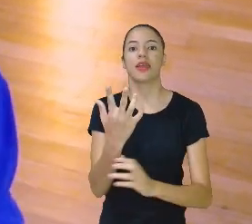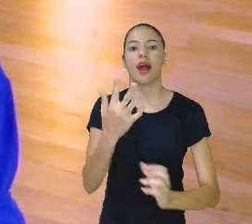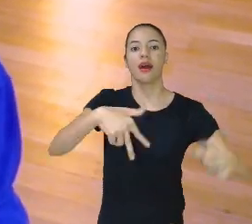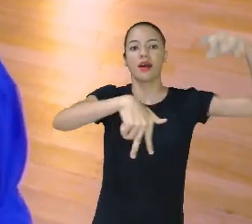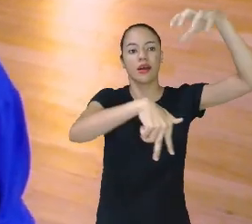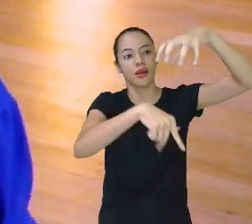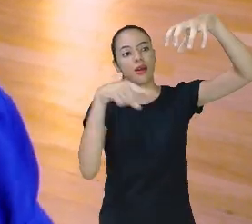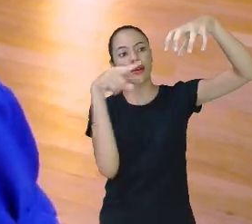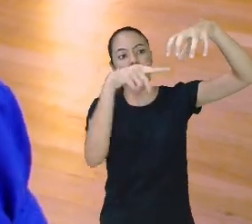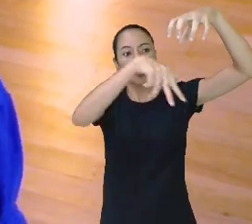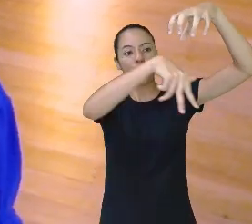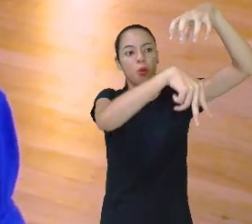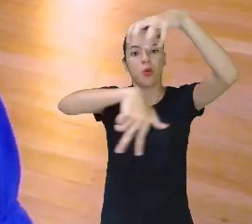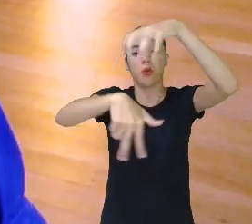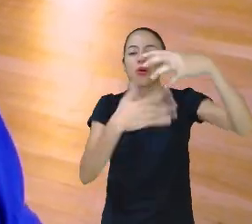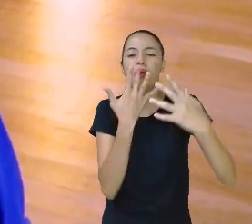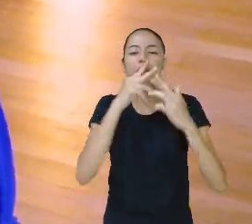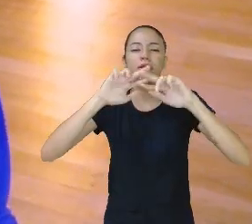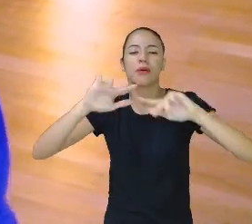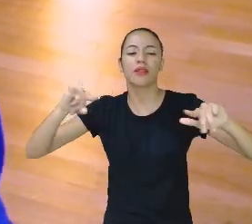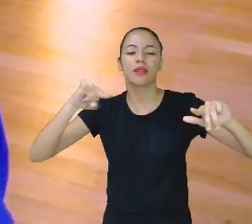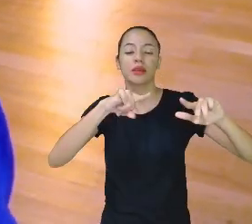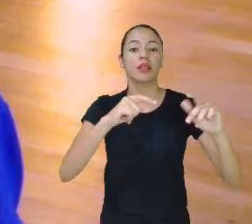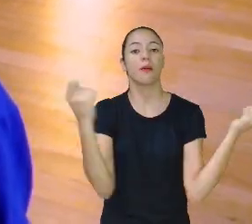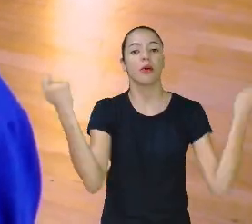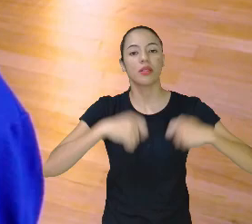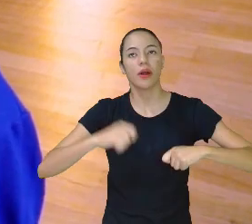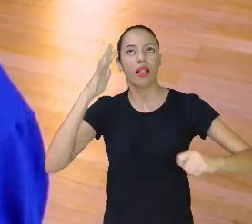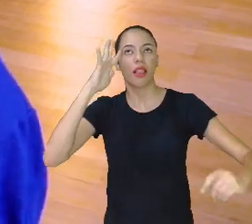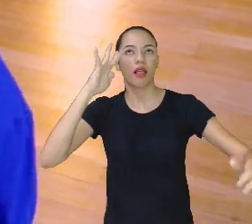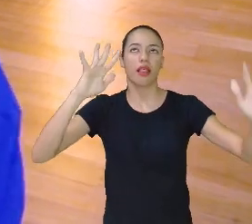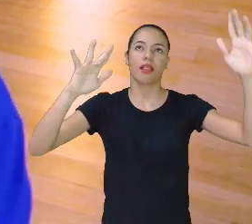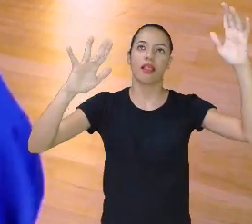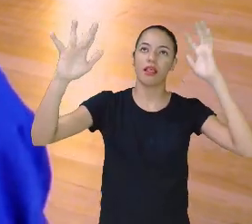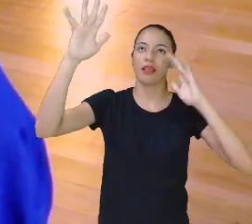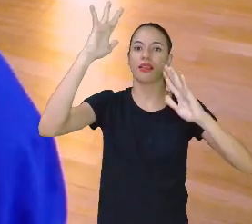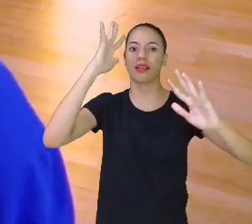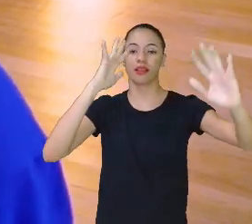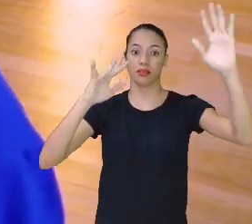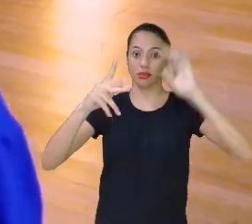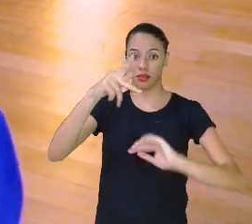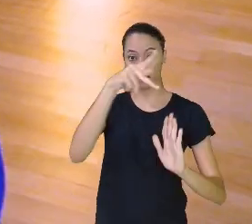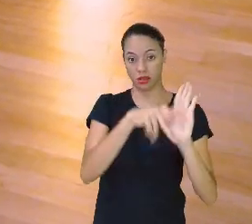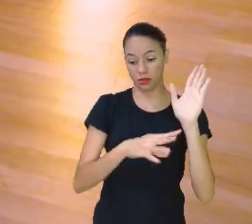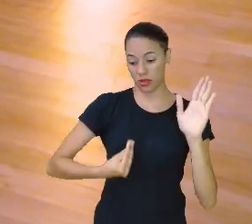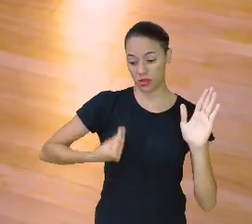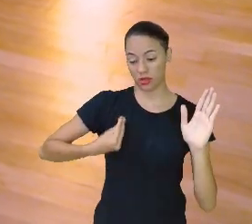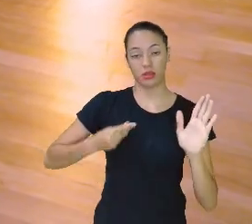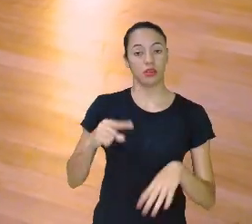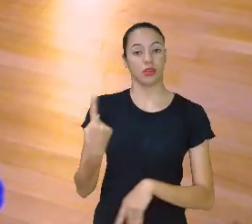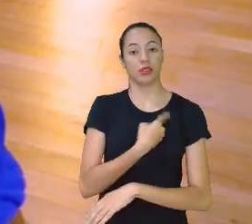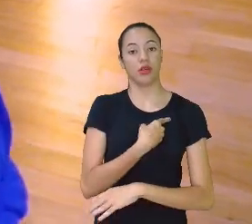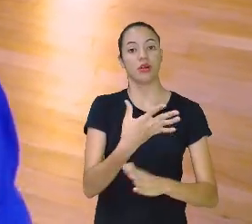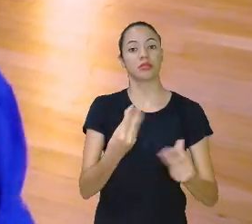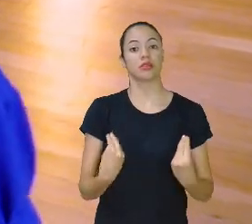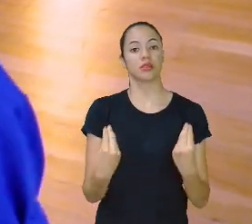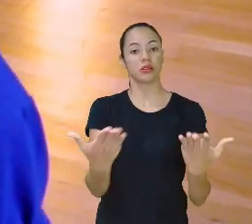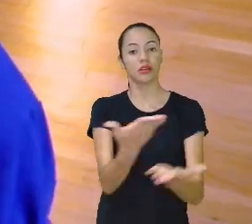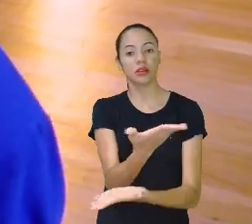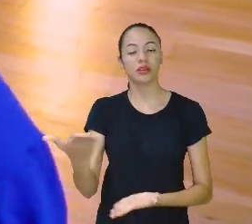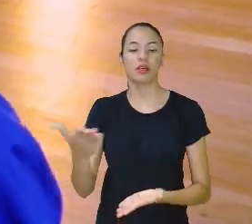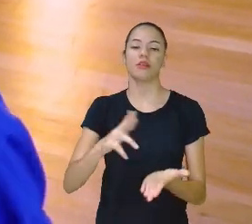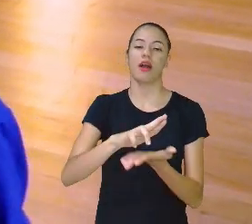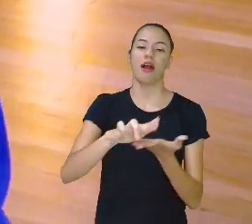nos possibilitem sonhar e sonhar cada vez mais alto? Aqui em Projeto de Vida a gente vai estar trazendo para vocês